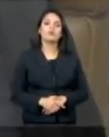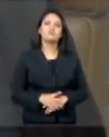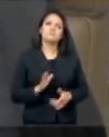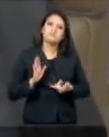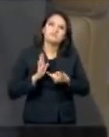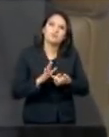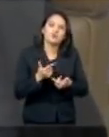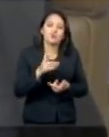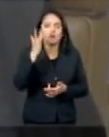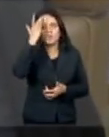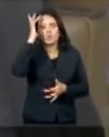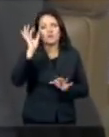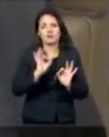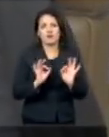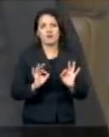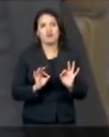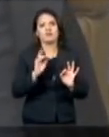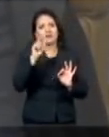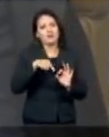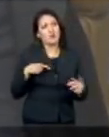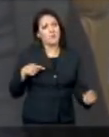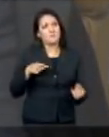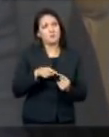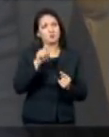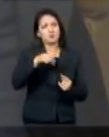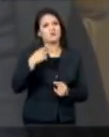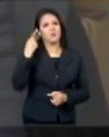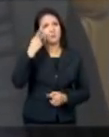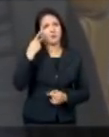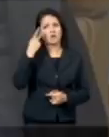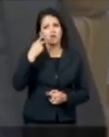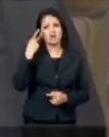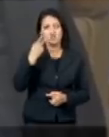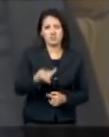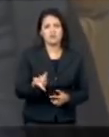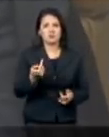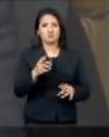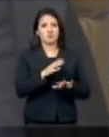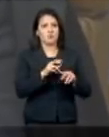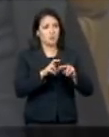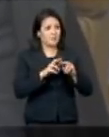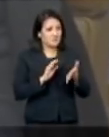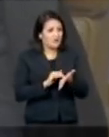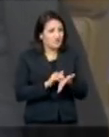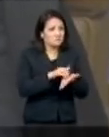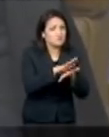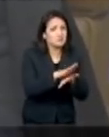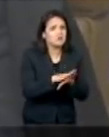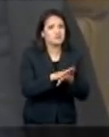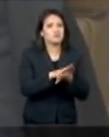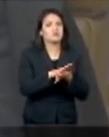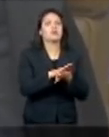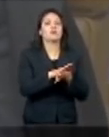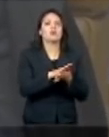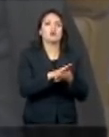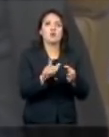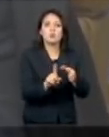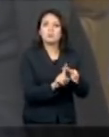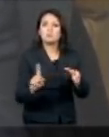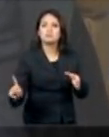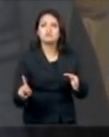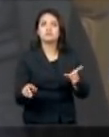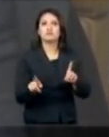motivação exclusivamente política das disfunções dos desligamentos e nos licenciamentos ex